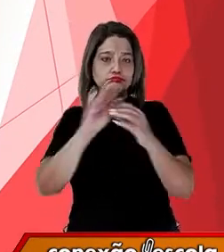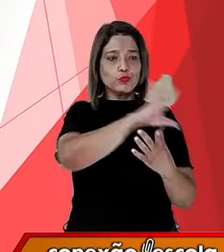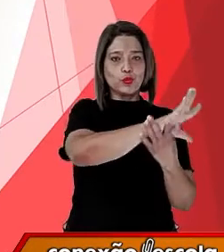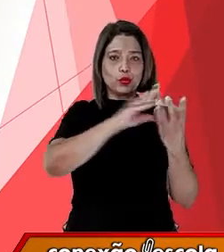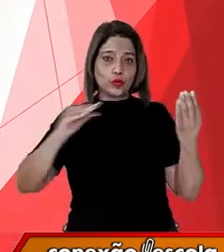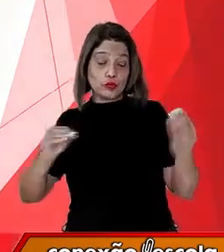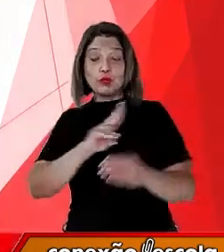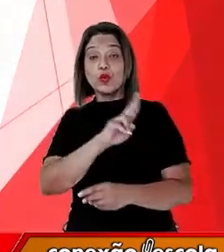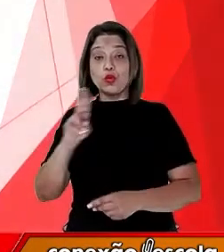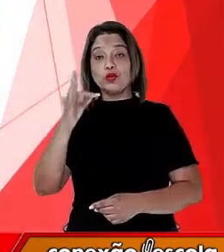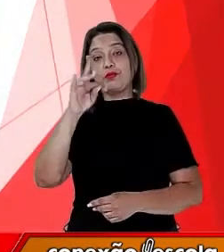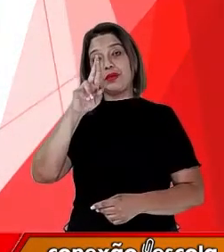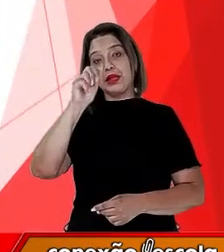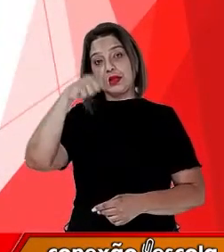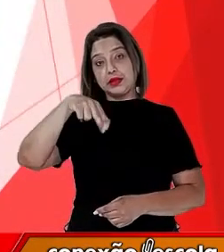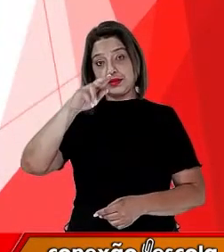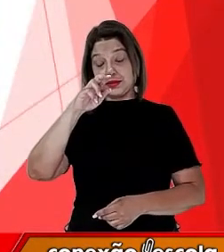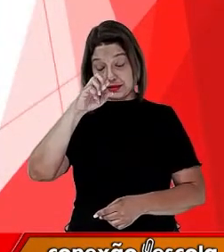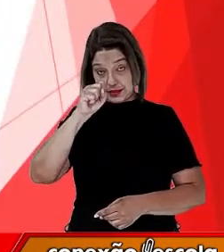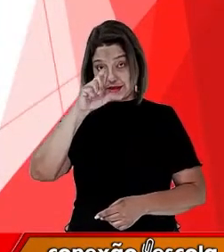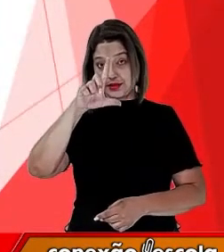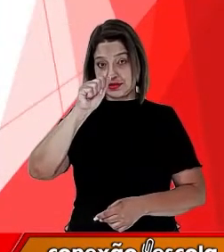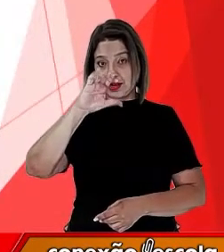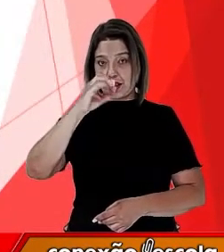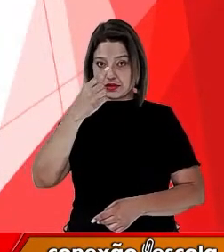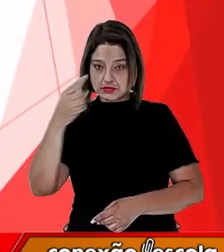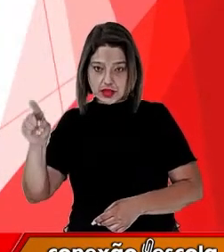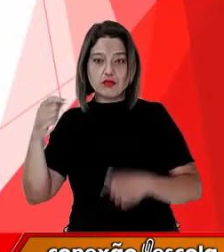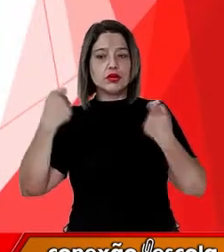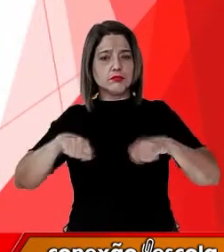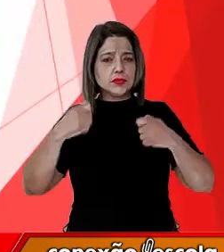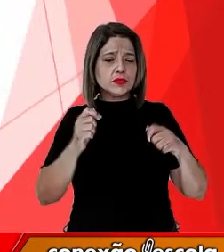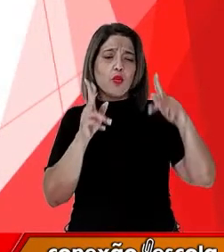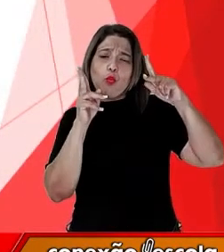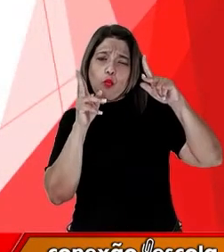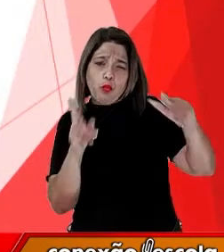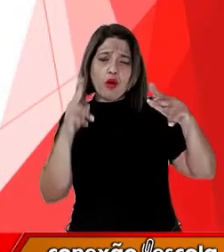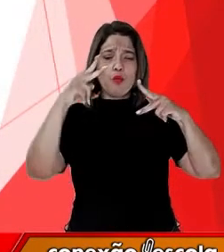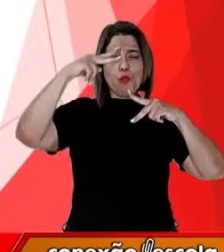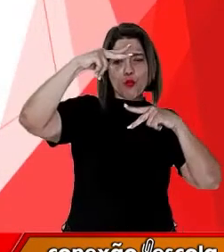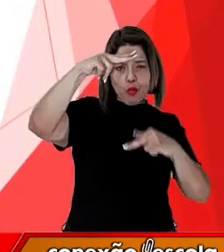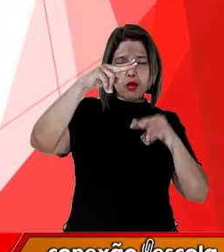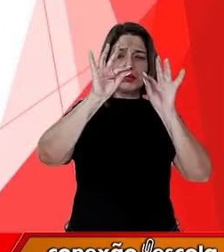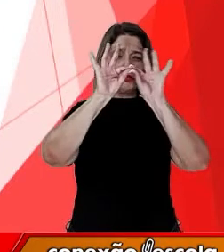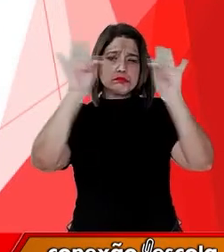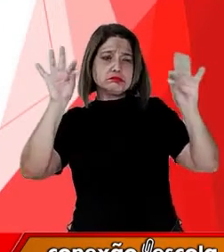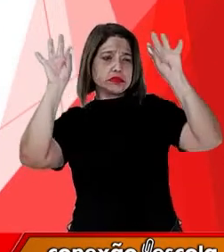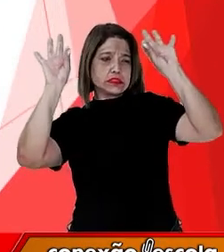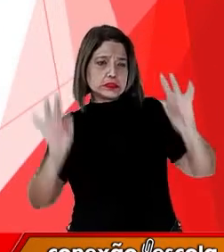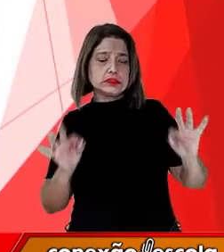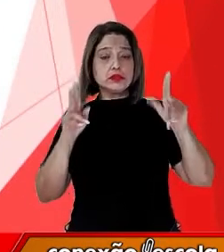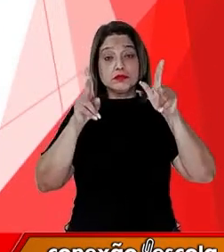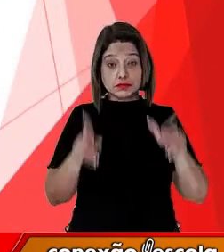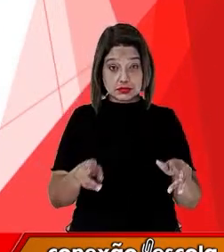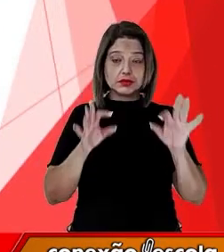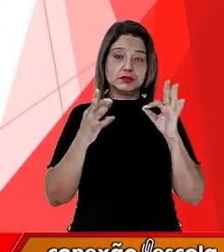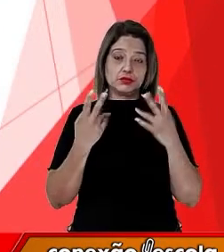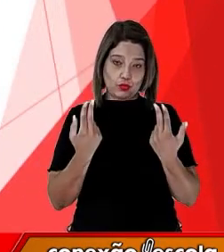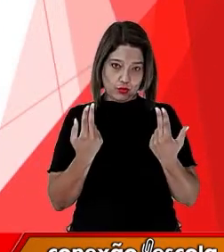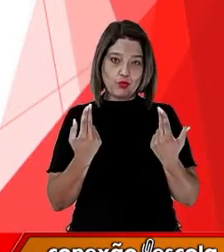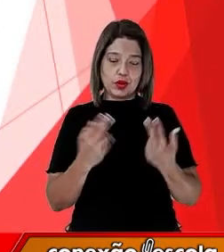translação. Lembrando que a figura tem que ser a mesma, com as mesmas medidas. Aqui eu tenho um segmento de